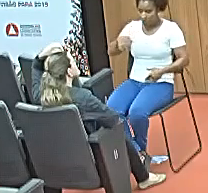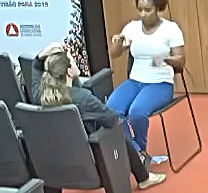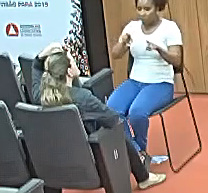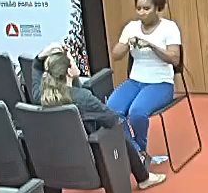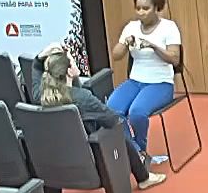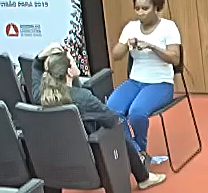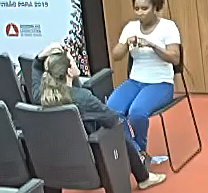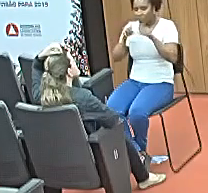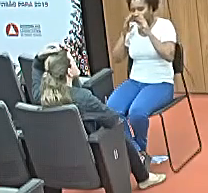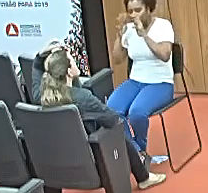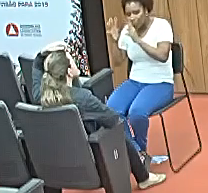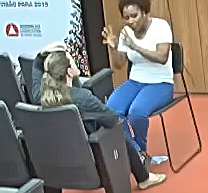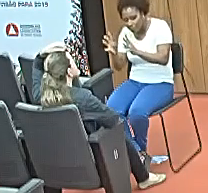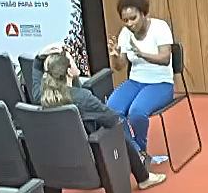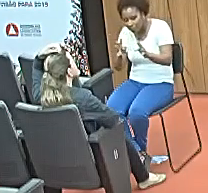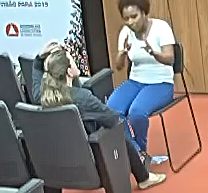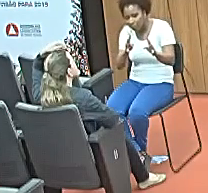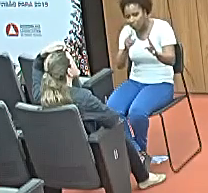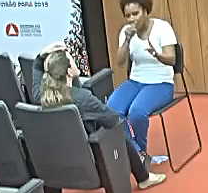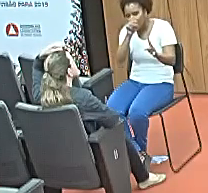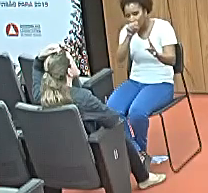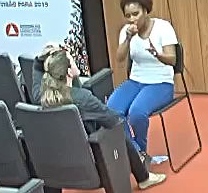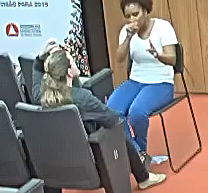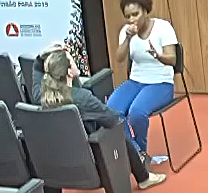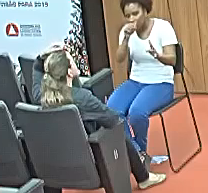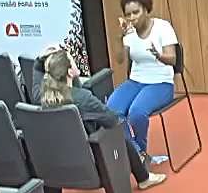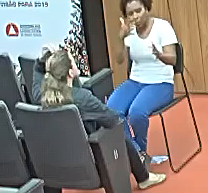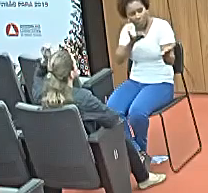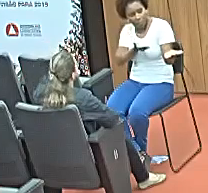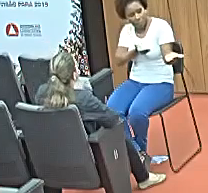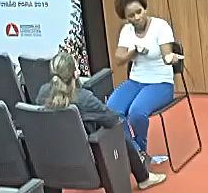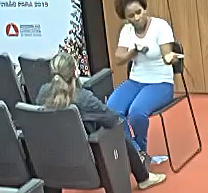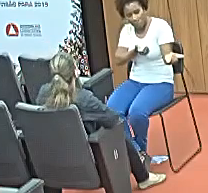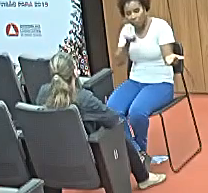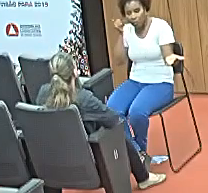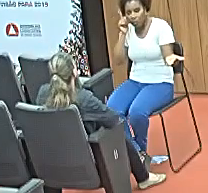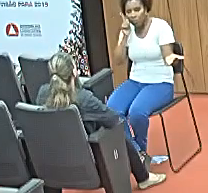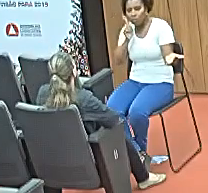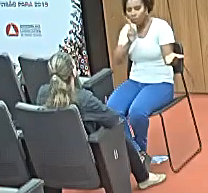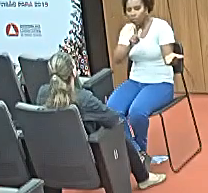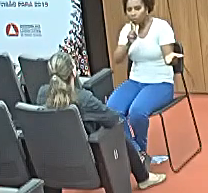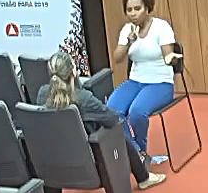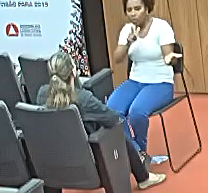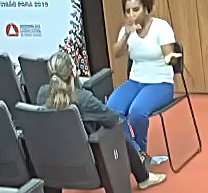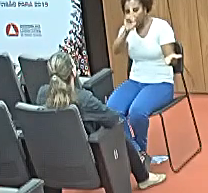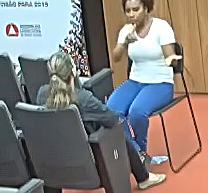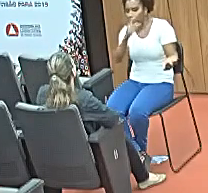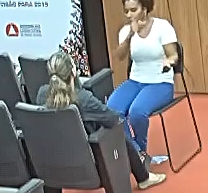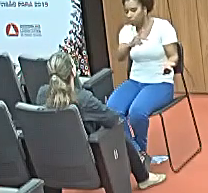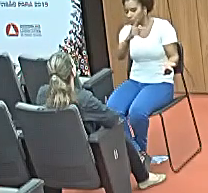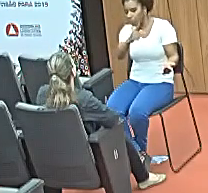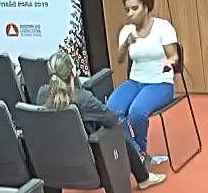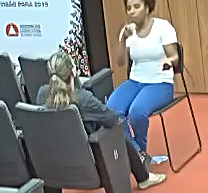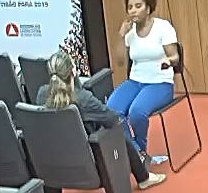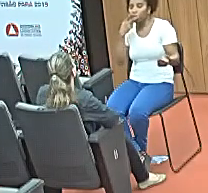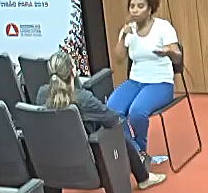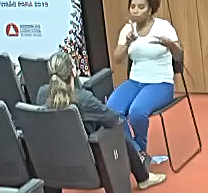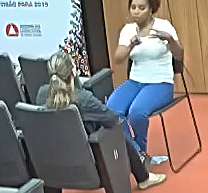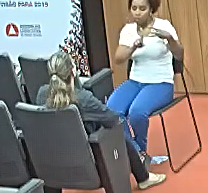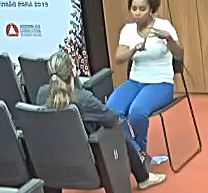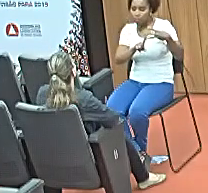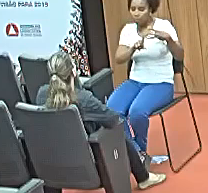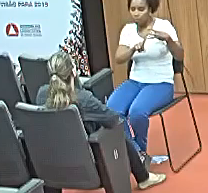saudação audiências né das quais ele participa dentro desse processo a outra proposta